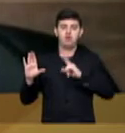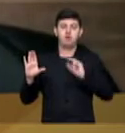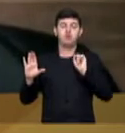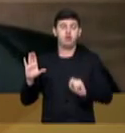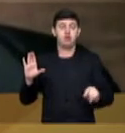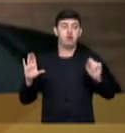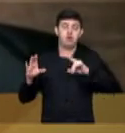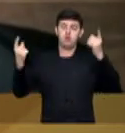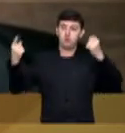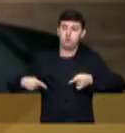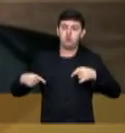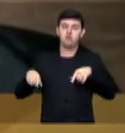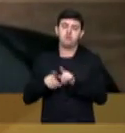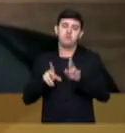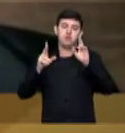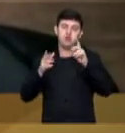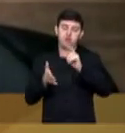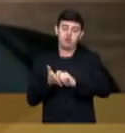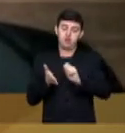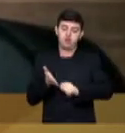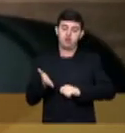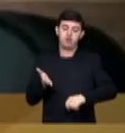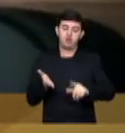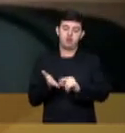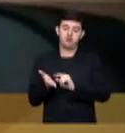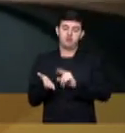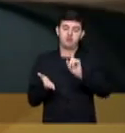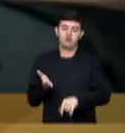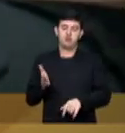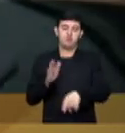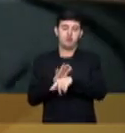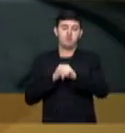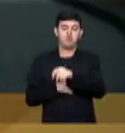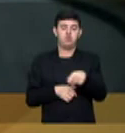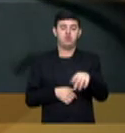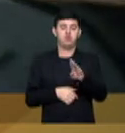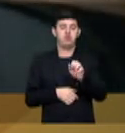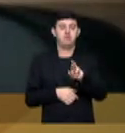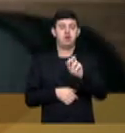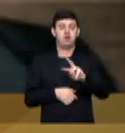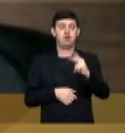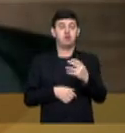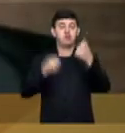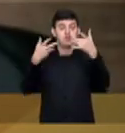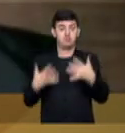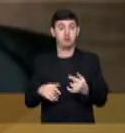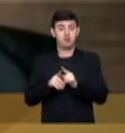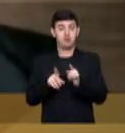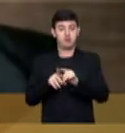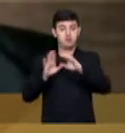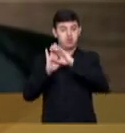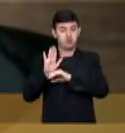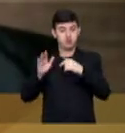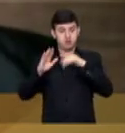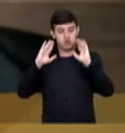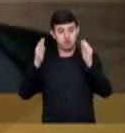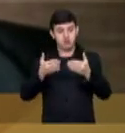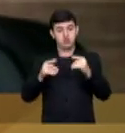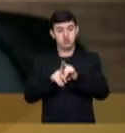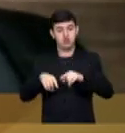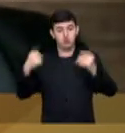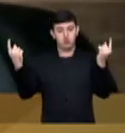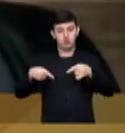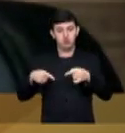escreveu o professor Baracho, às medidas descentralizadoras, contrariando as atribuições da